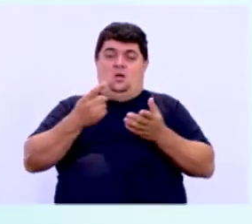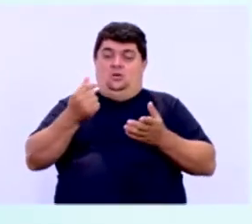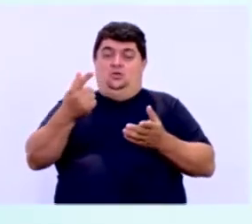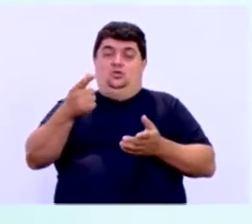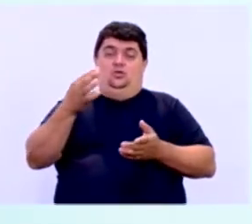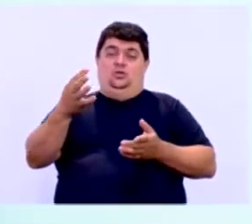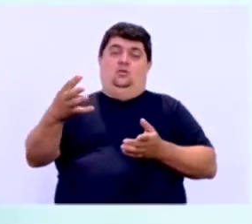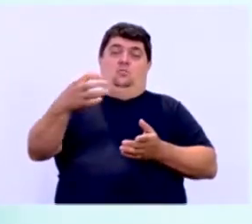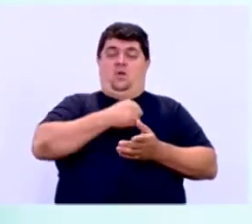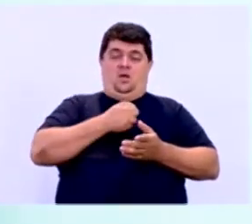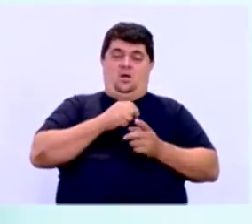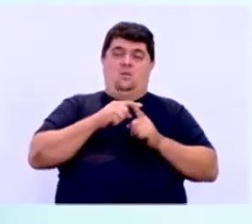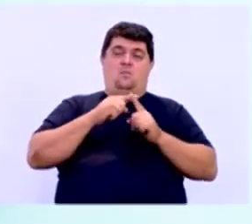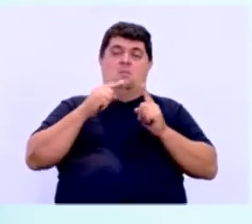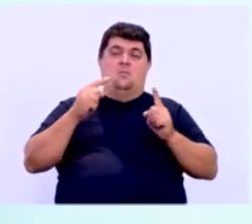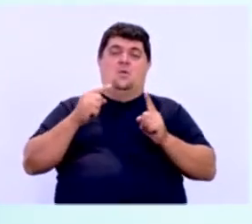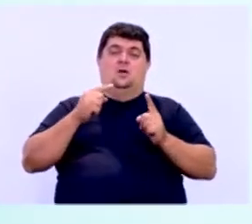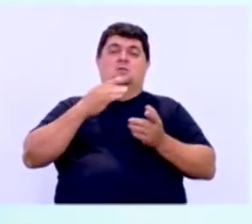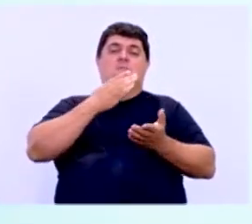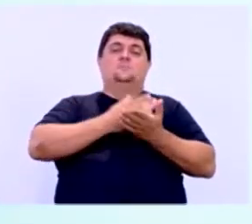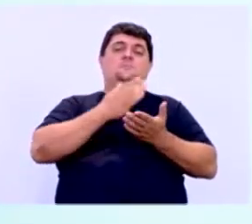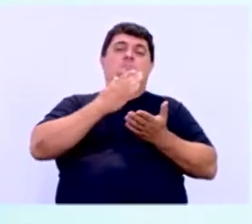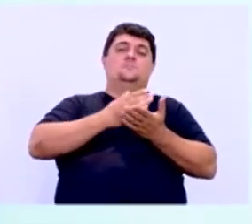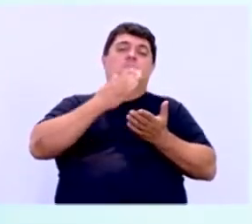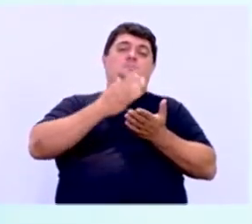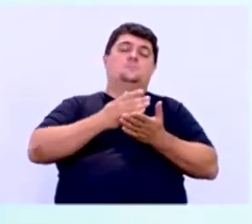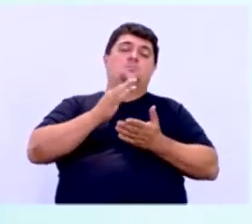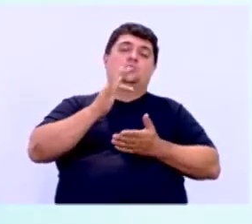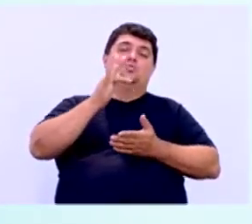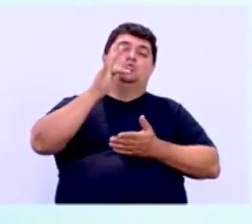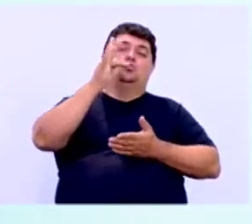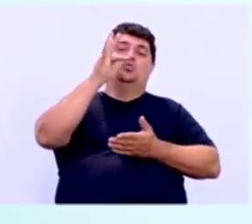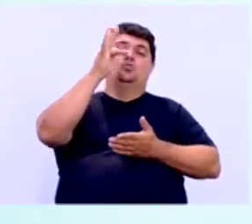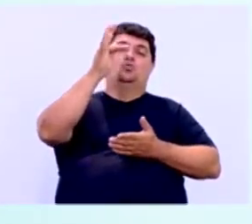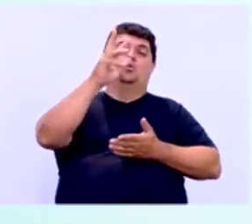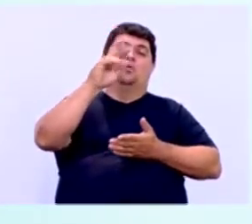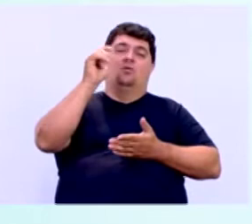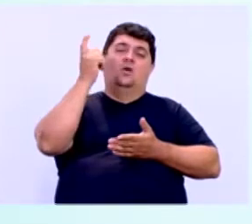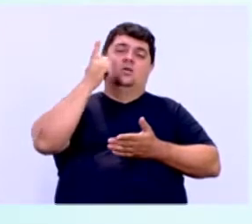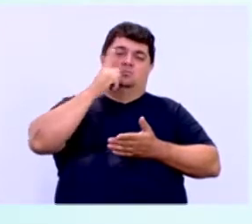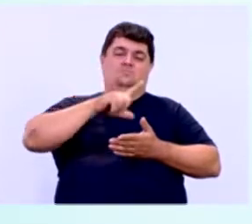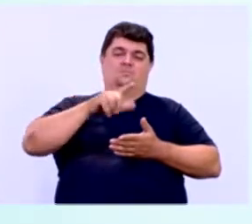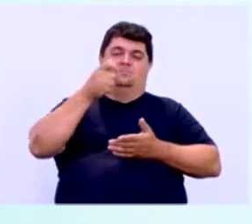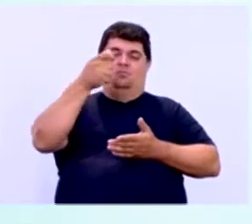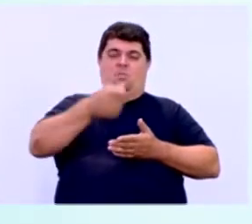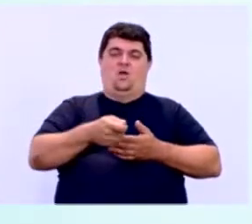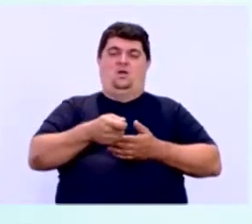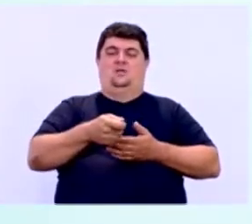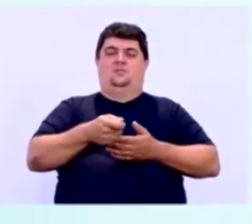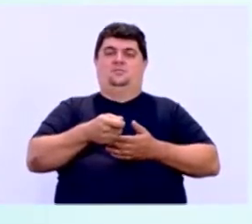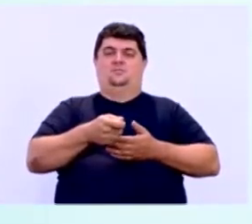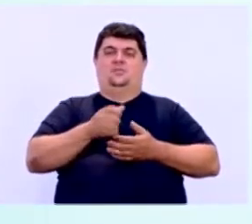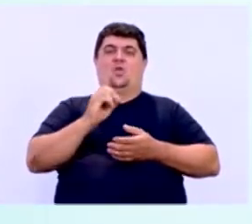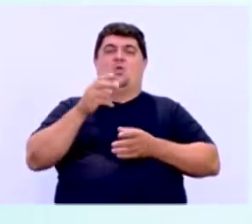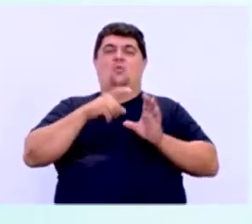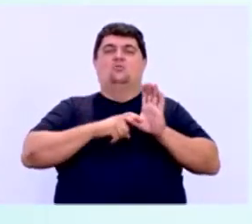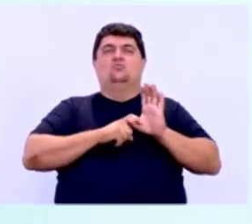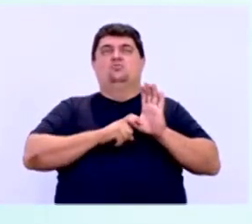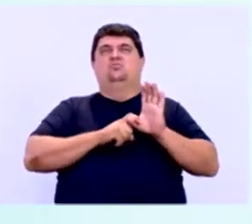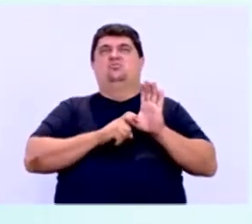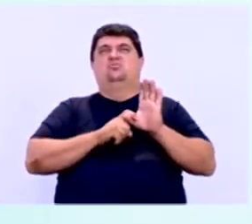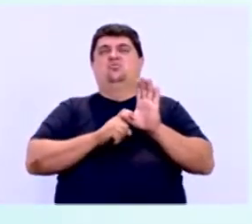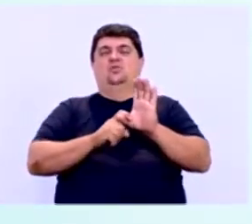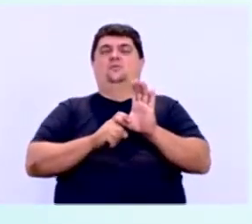vantajoso coletar esse recurso financeiro, mas não esqueçam, alunos, não esqueçam que esse recurso, que esse empréstimo, ele vai